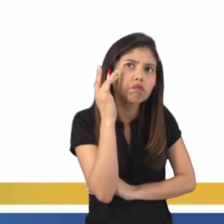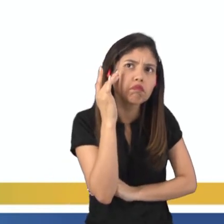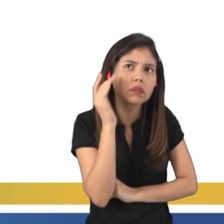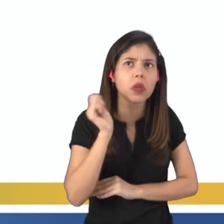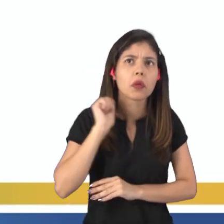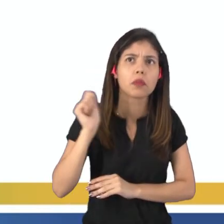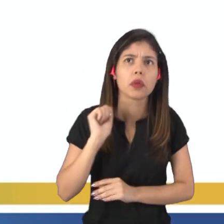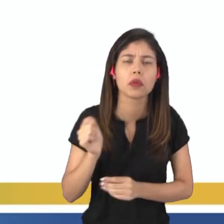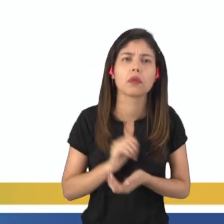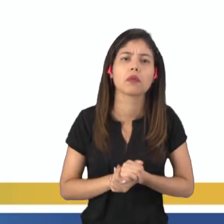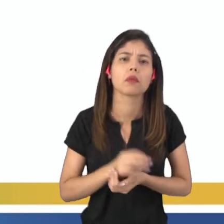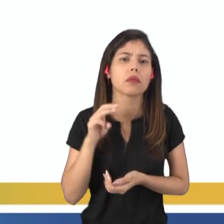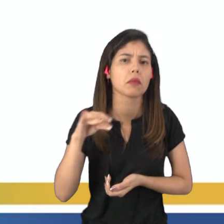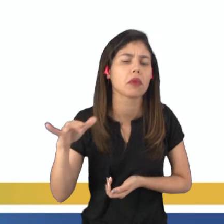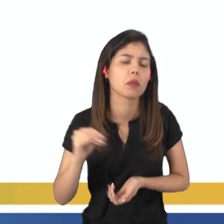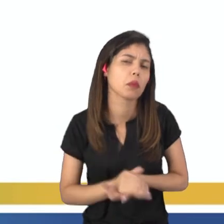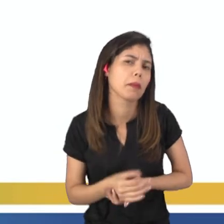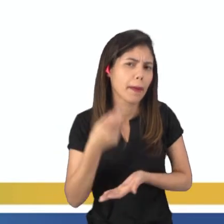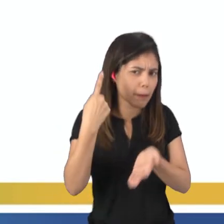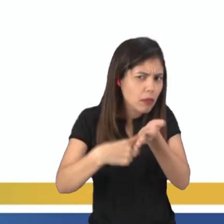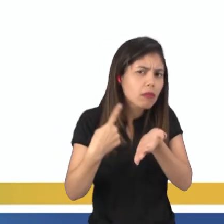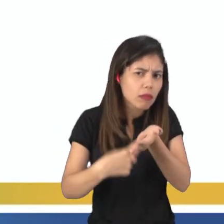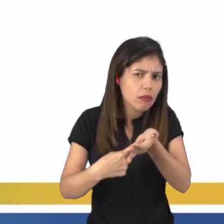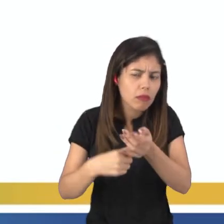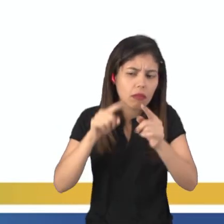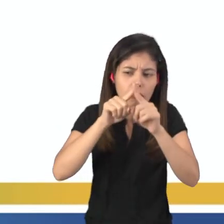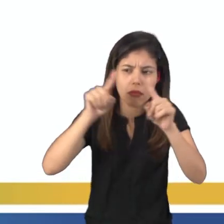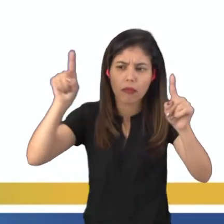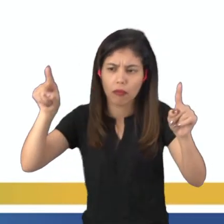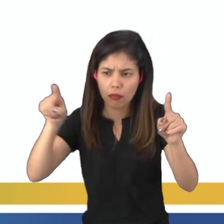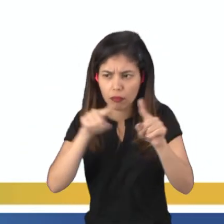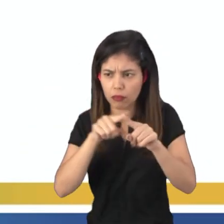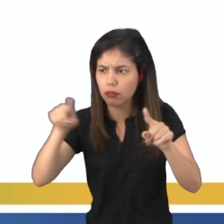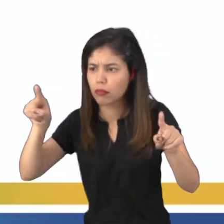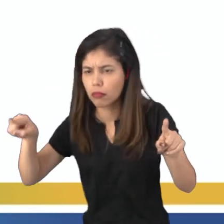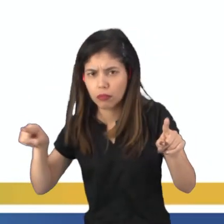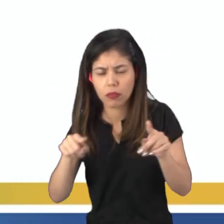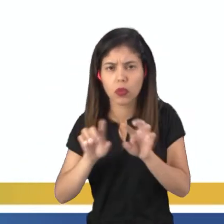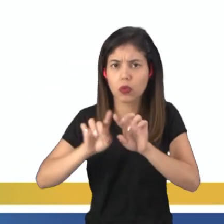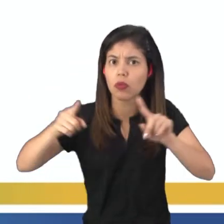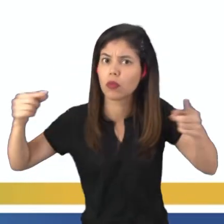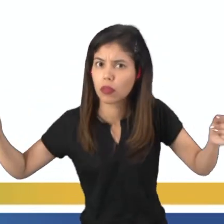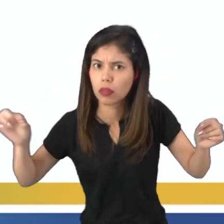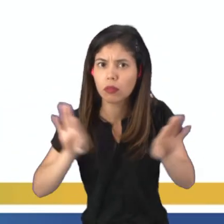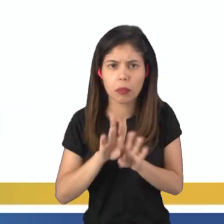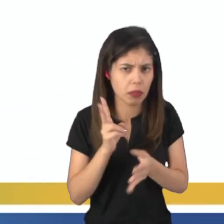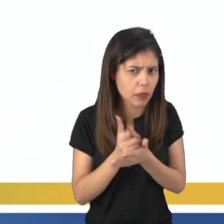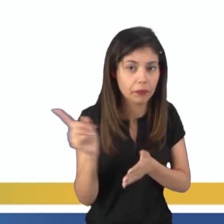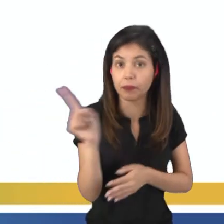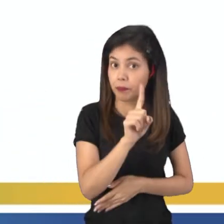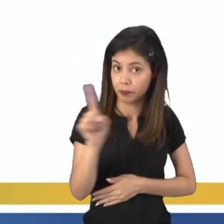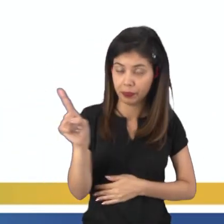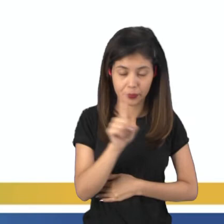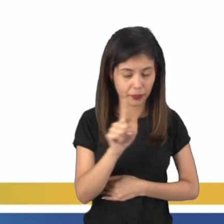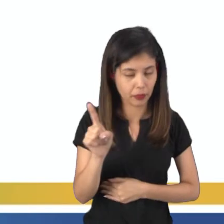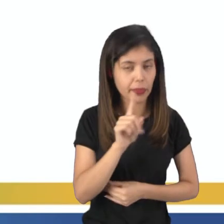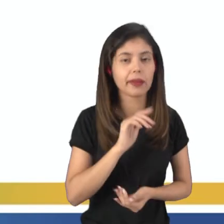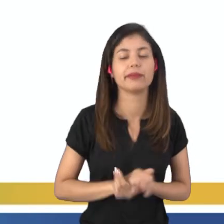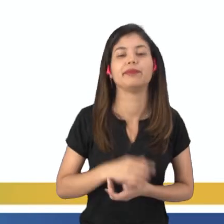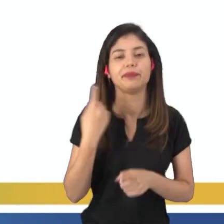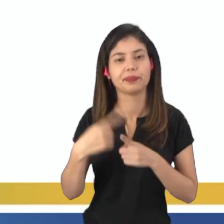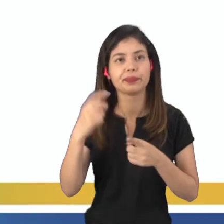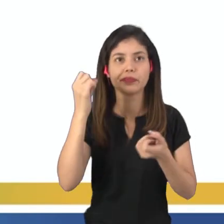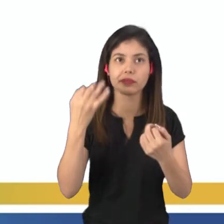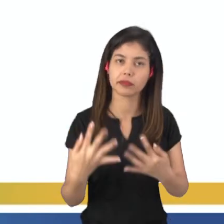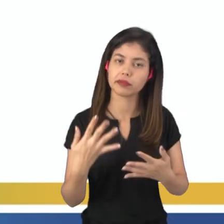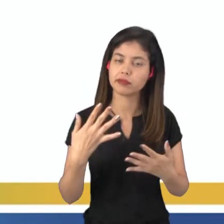de abril e maio têm a mesma largura aí? Tem o mesmo tamanho? Não, né? Então, quer dizer